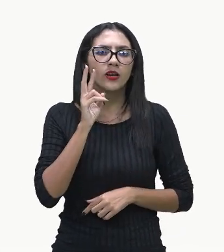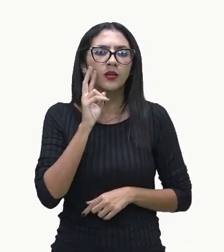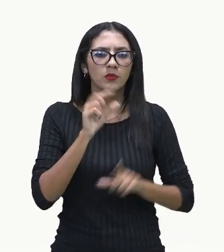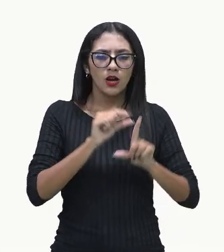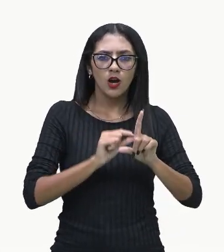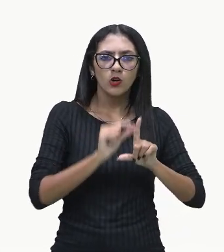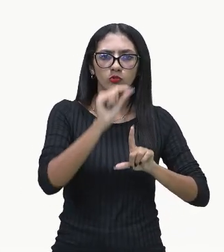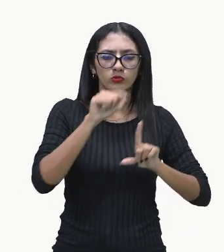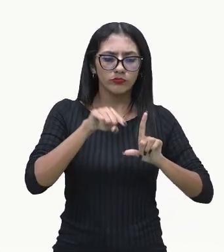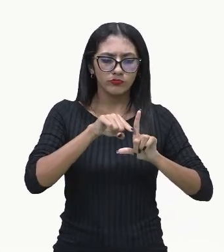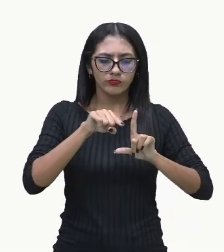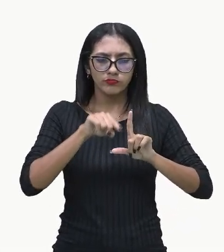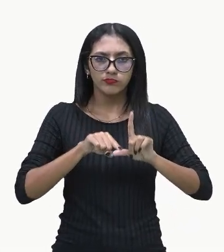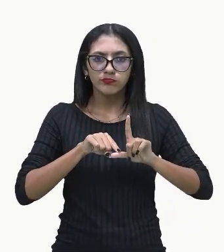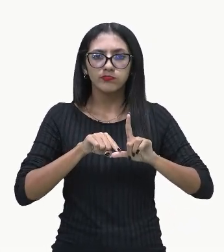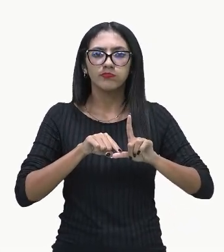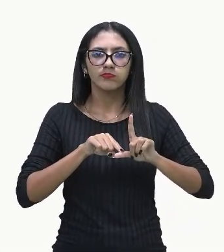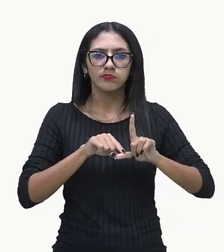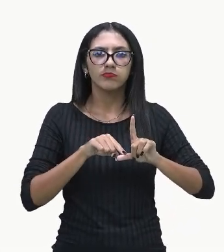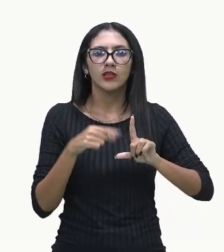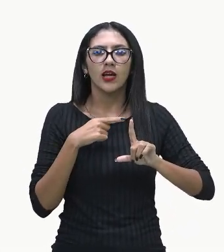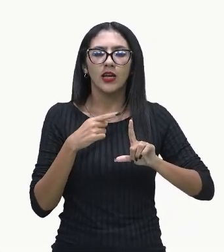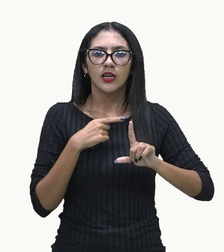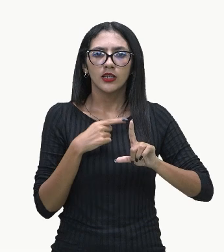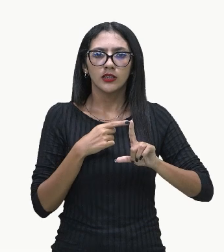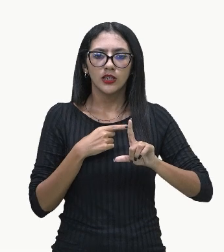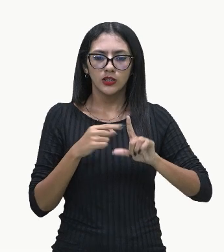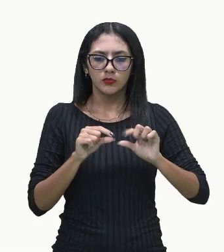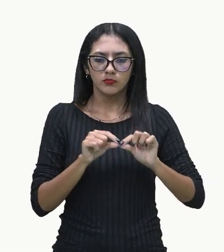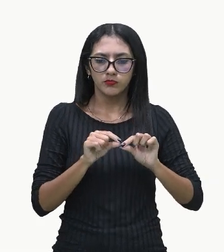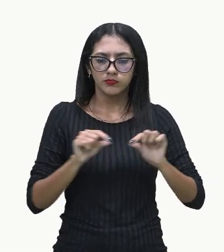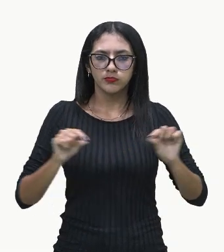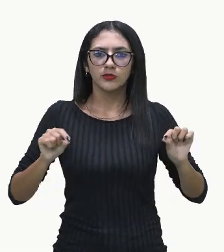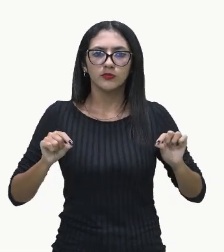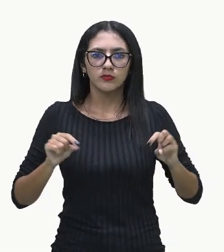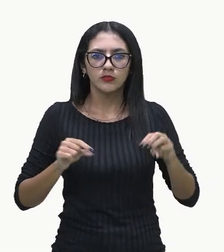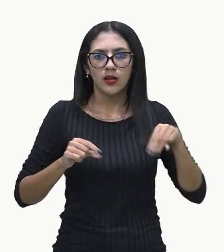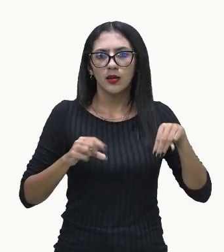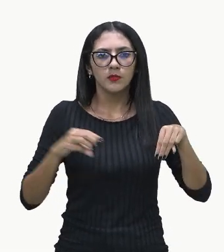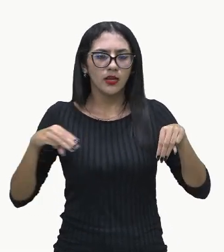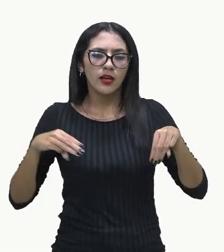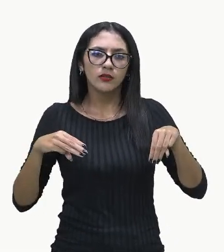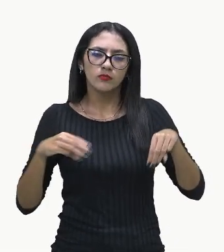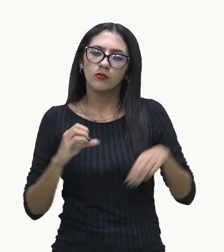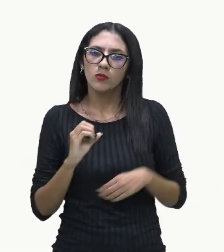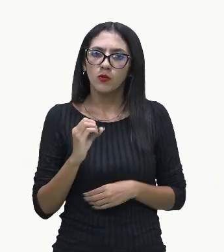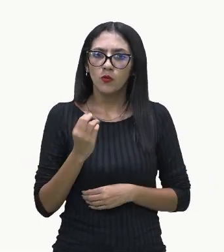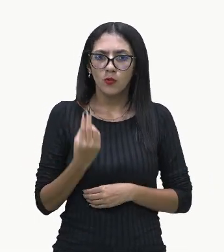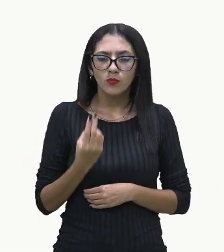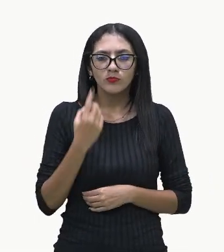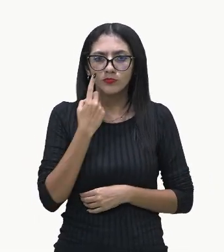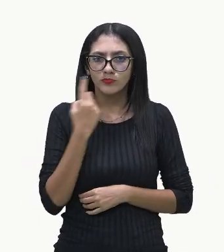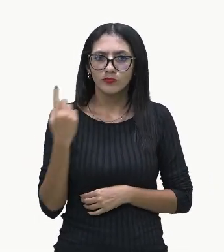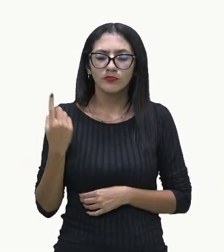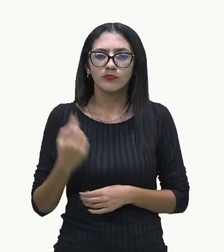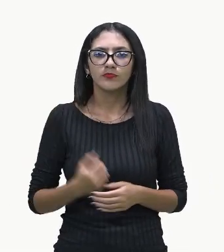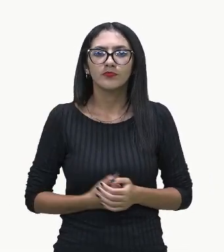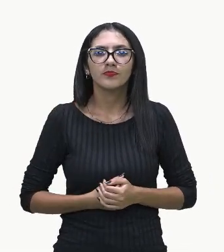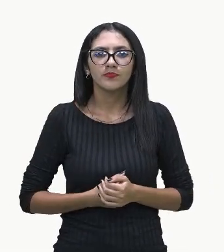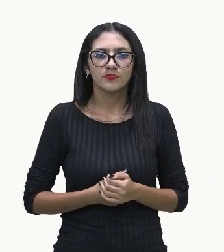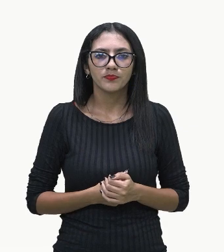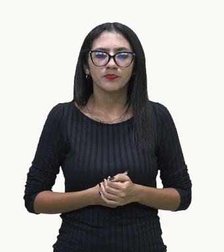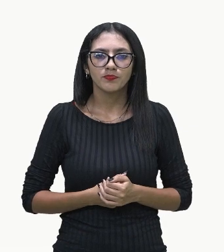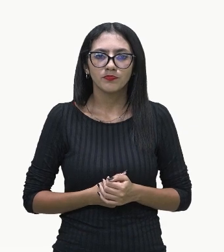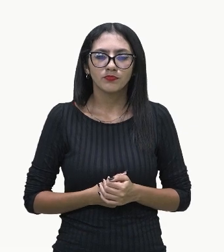graus. E nós temos ali as duas projeções. Se nós temos M, N